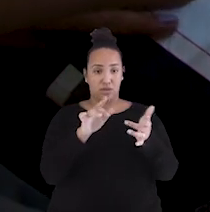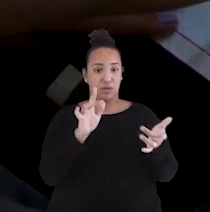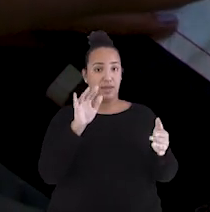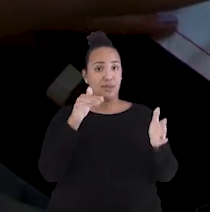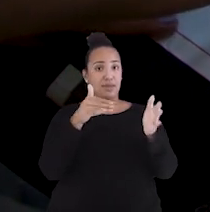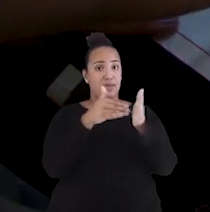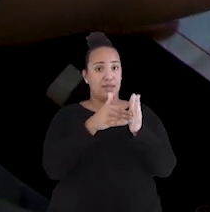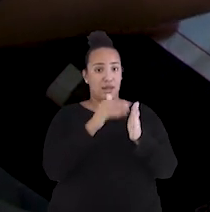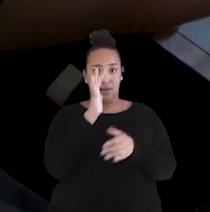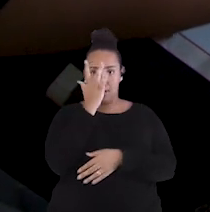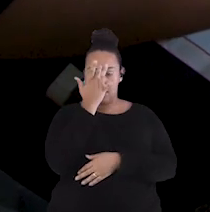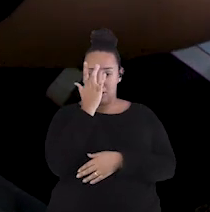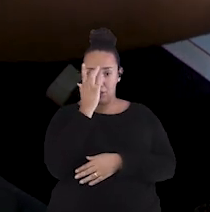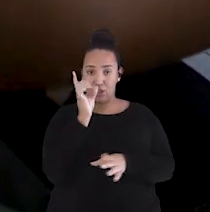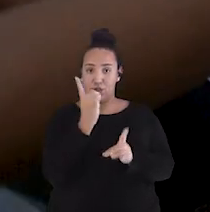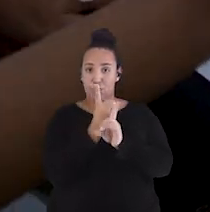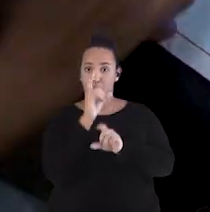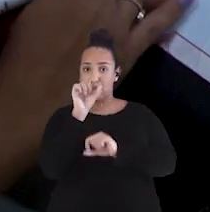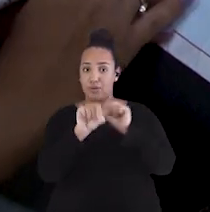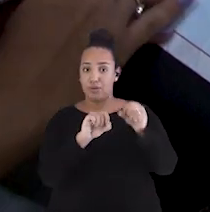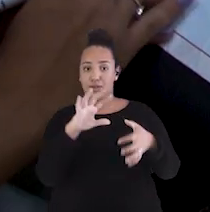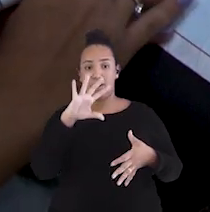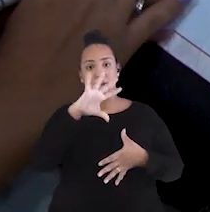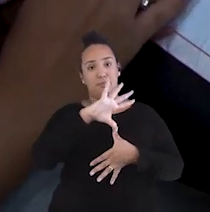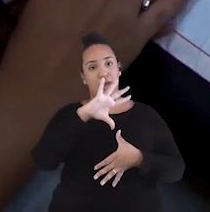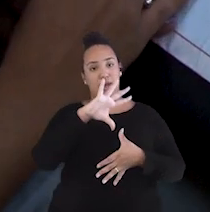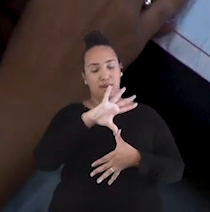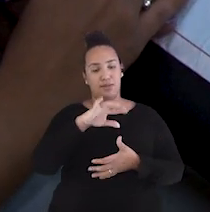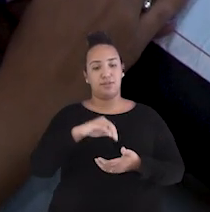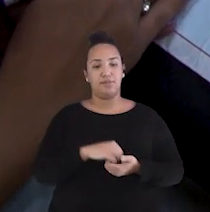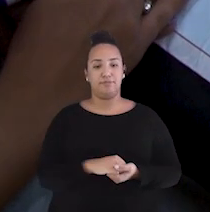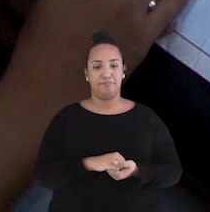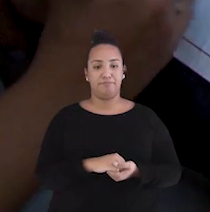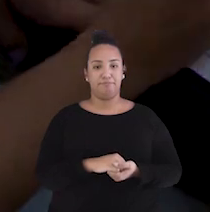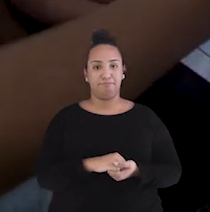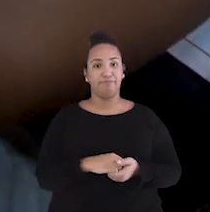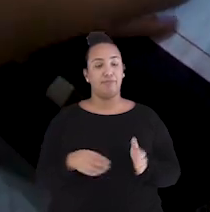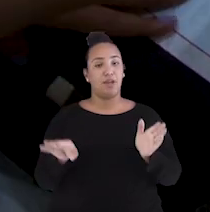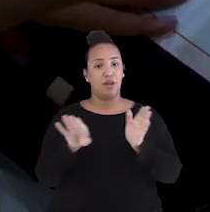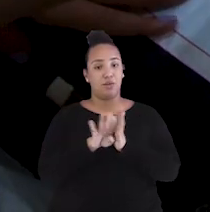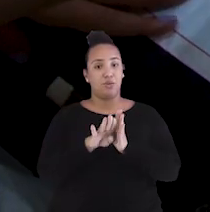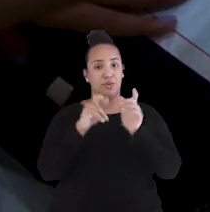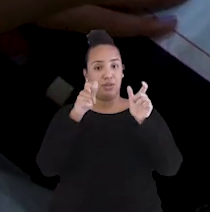navegando até as Índias, ele iria descobrir o continente